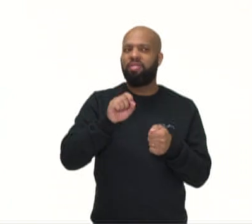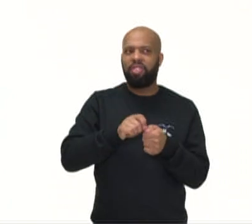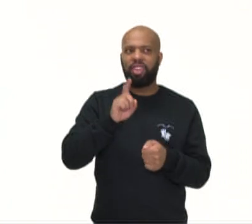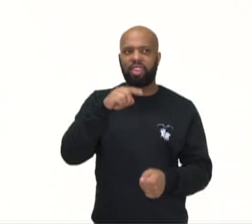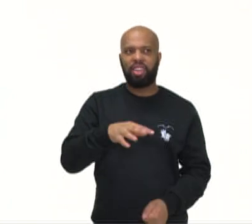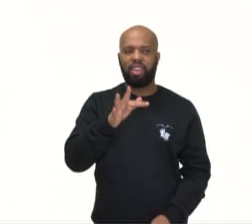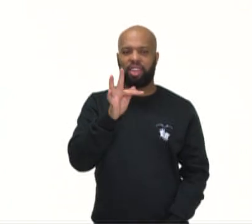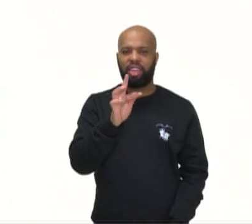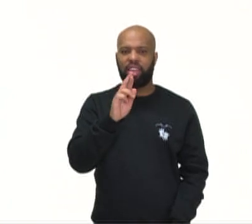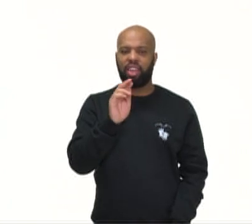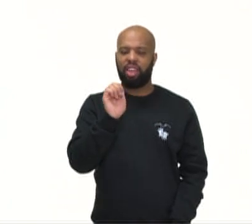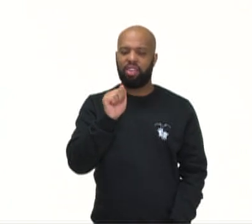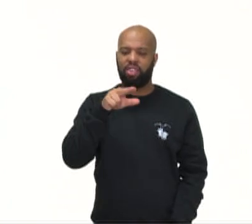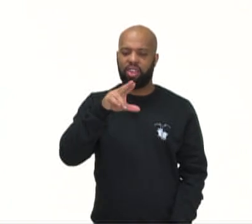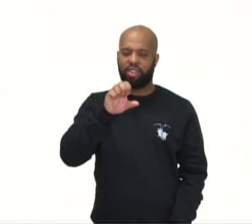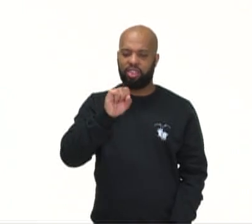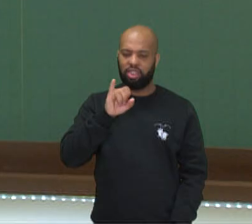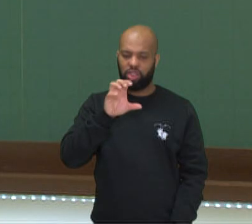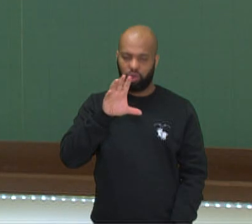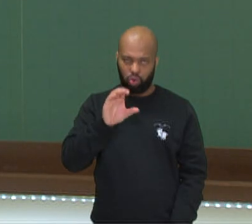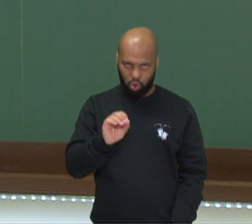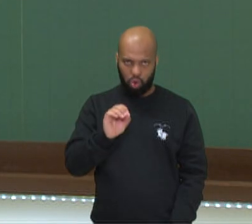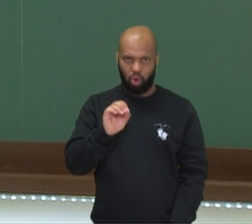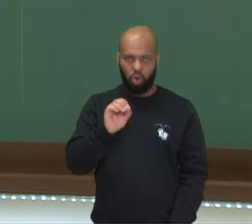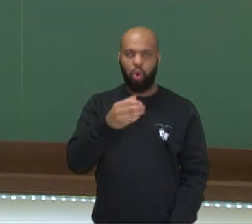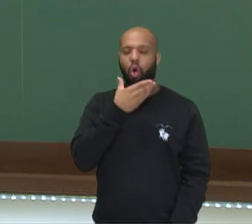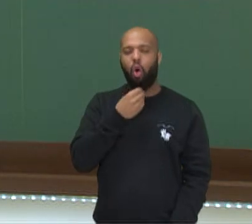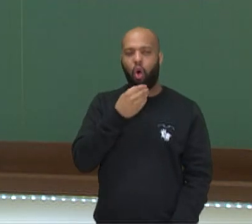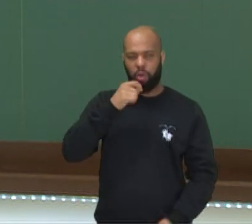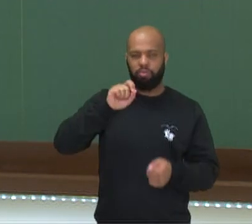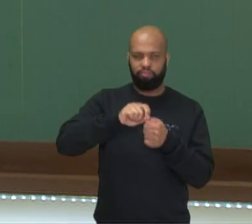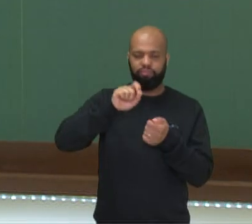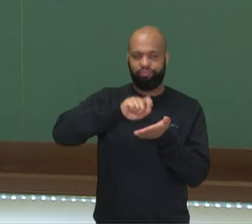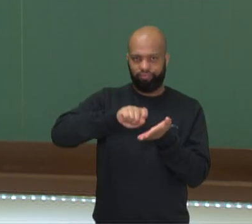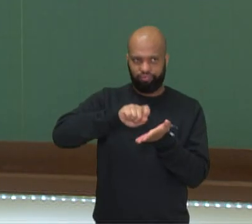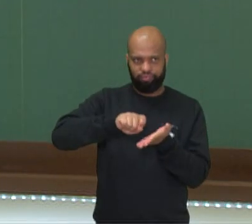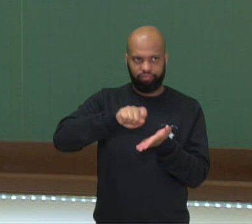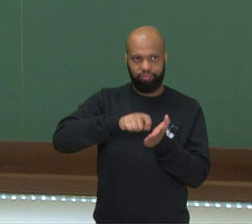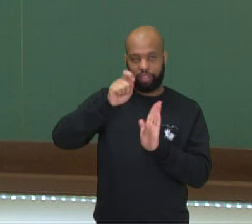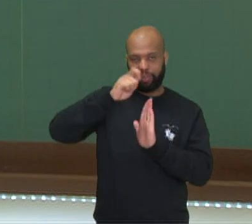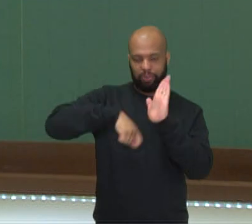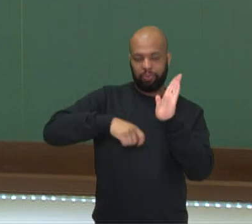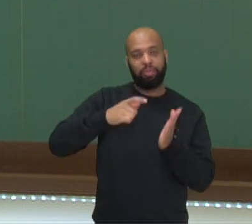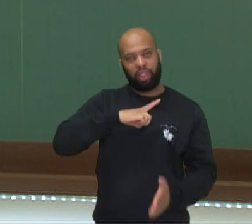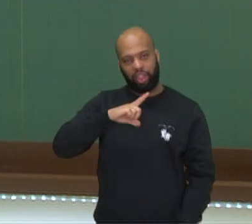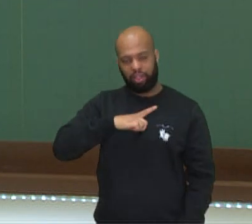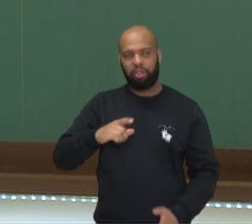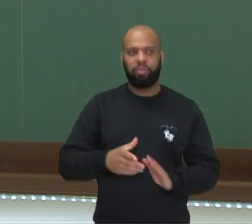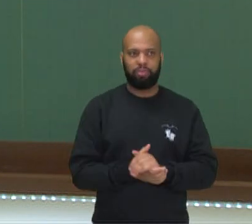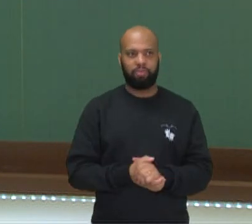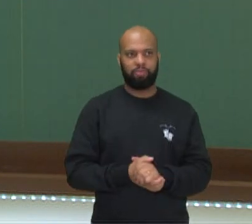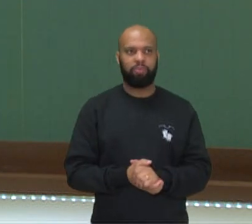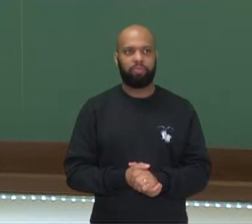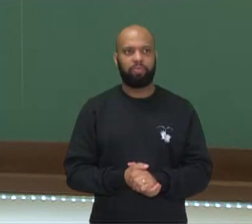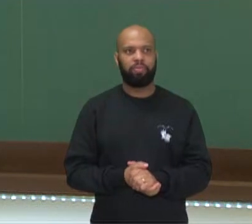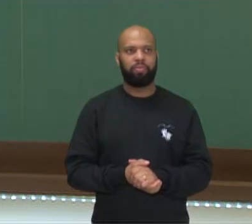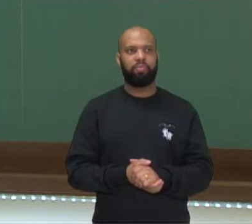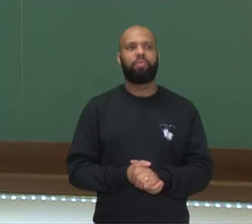São Gonçalo do Amarante. Então, aqui a assinatura, né, de quem escreveu a resposta,